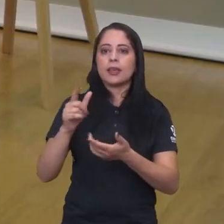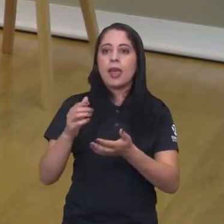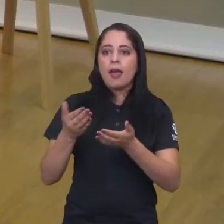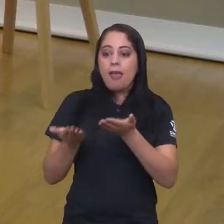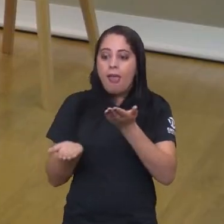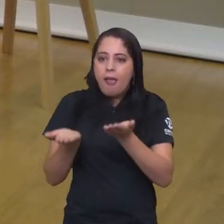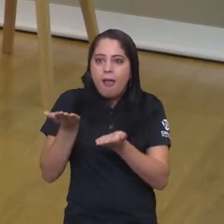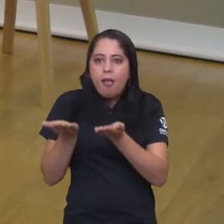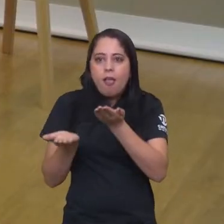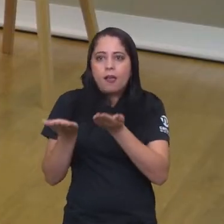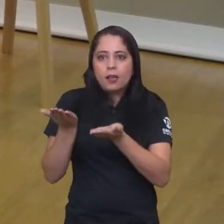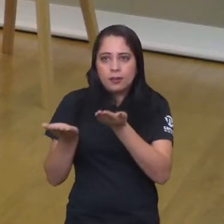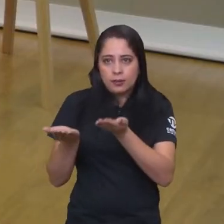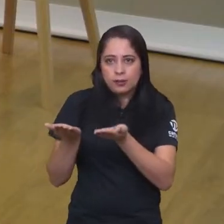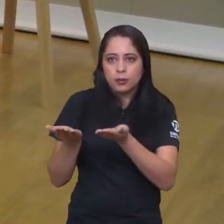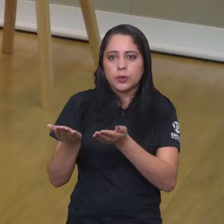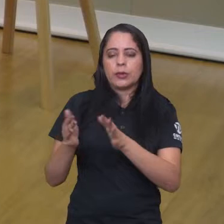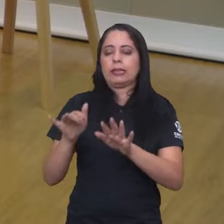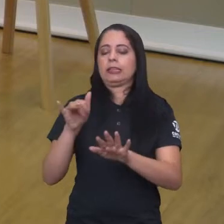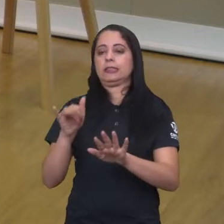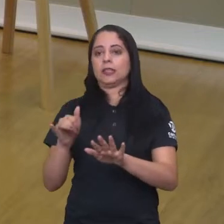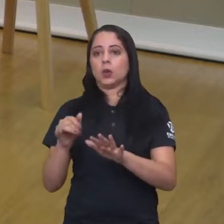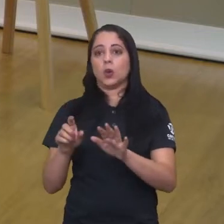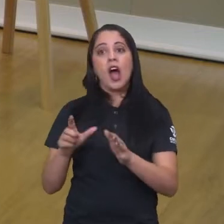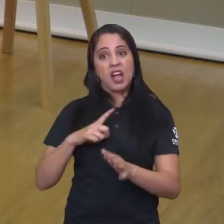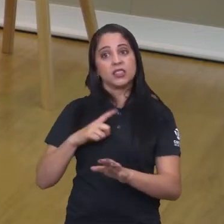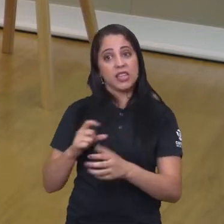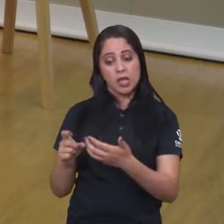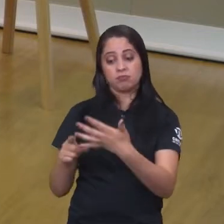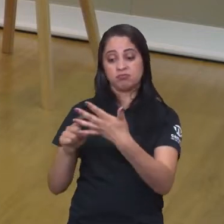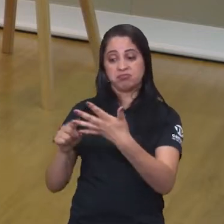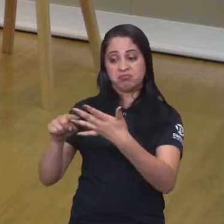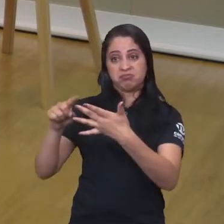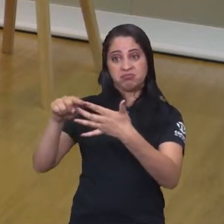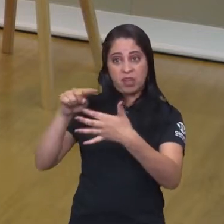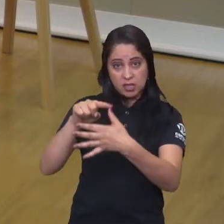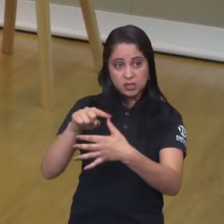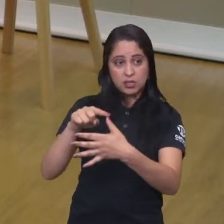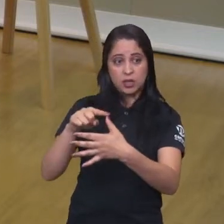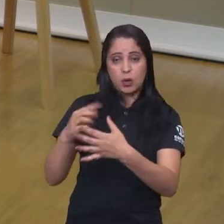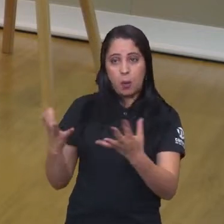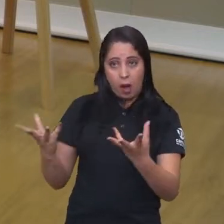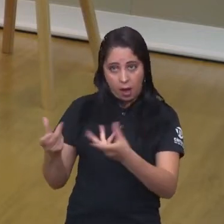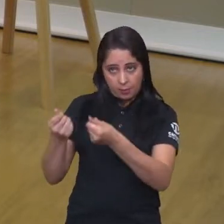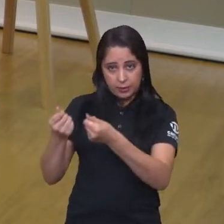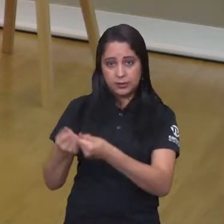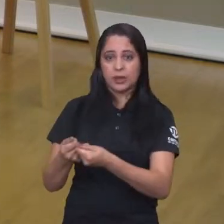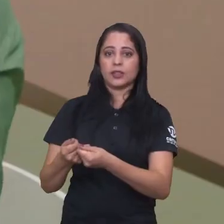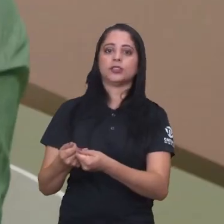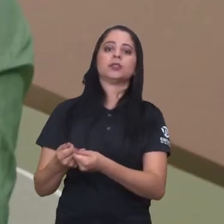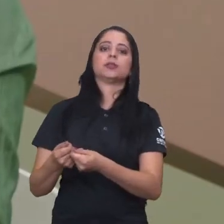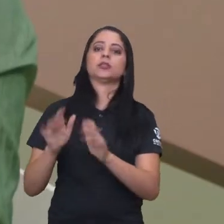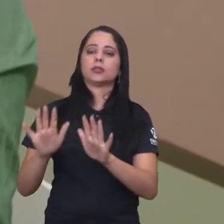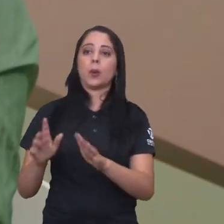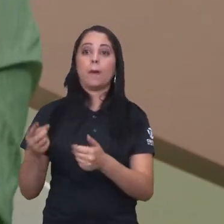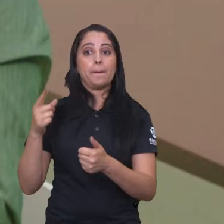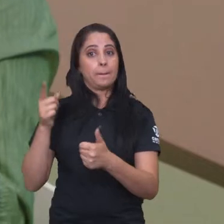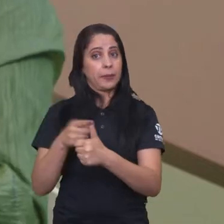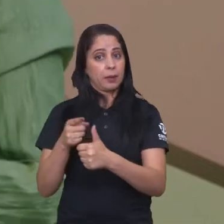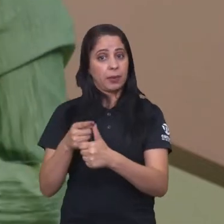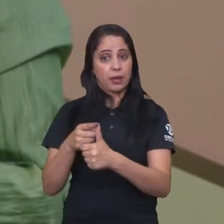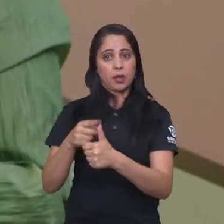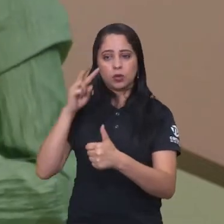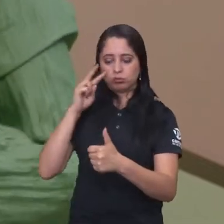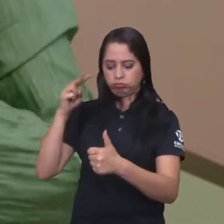pode regular as emoções. Então, se eu falo que são 5 habilidades que a gente precisa desenvolver, quando você pergunta assim, como desenvolver a inteligência? Então,